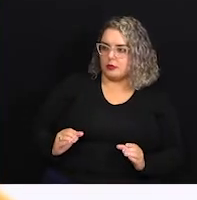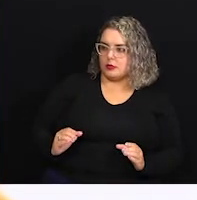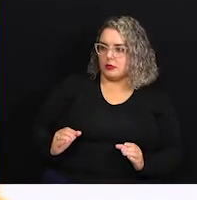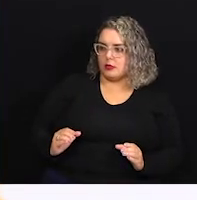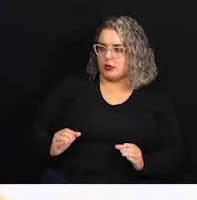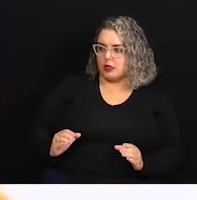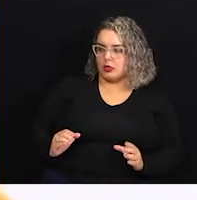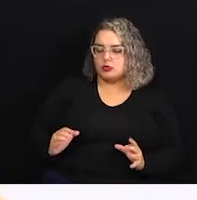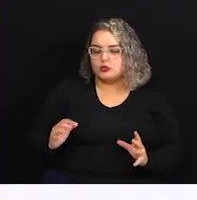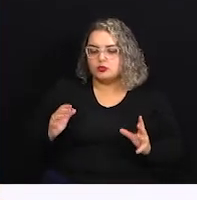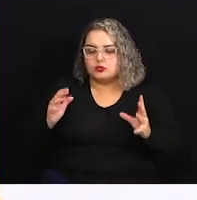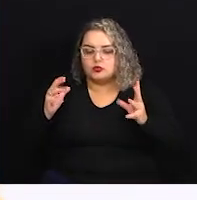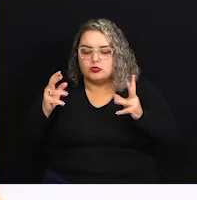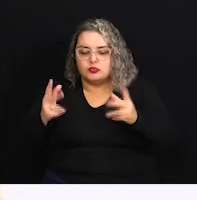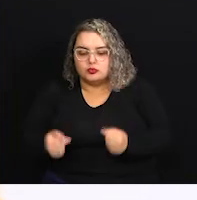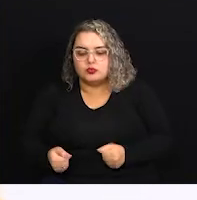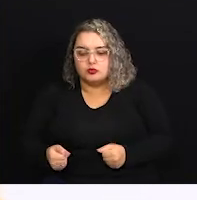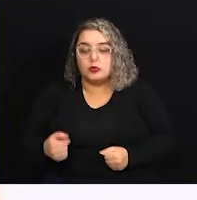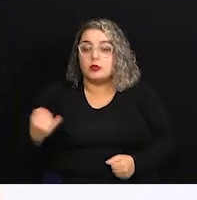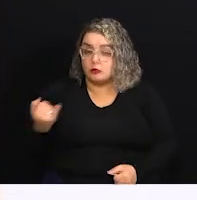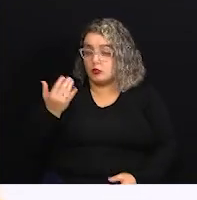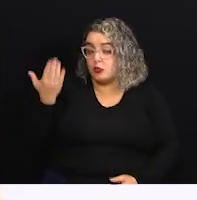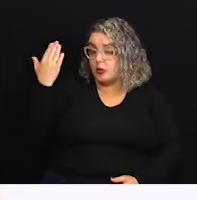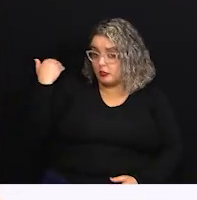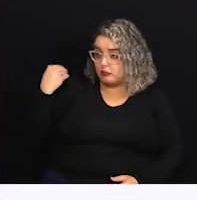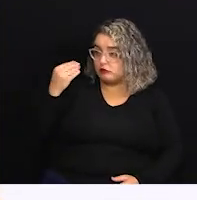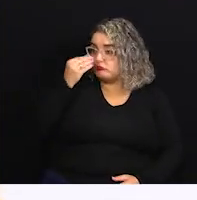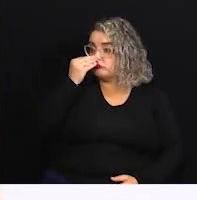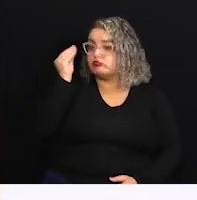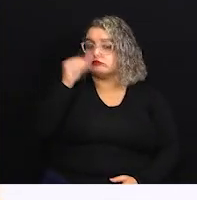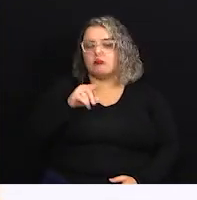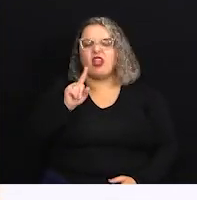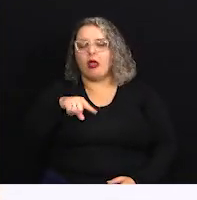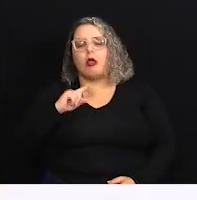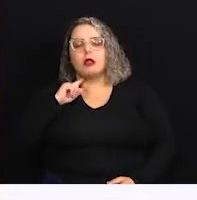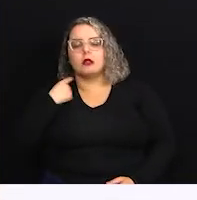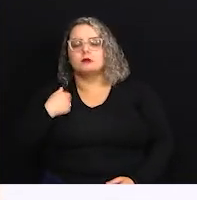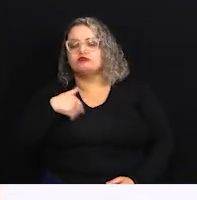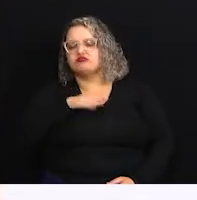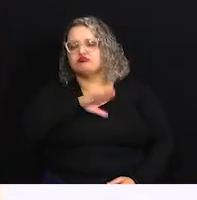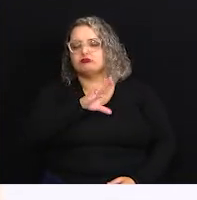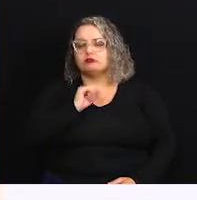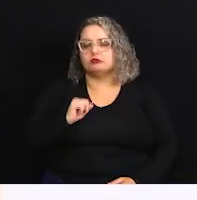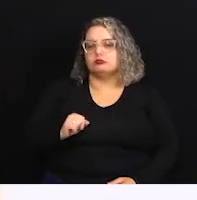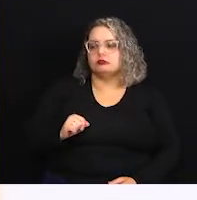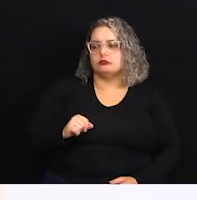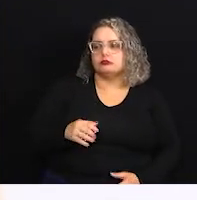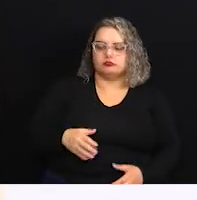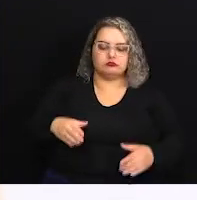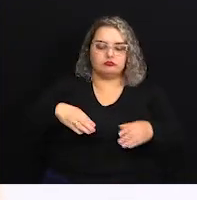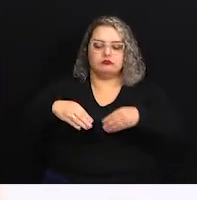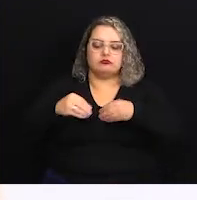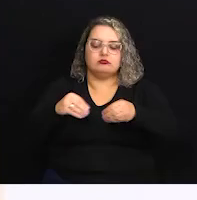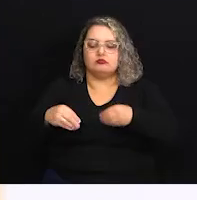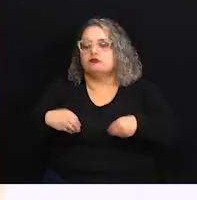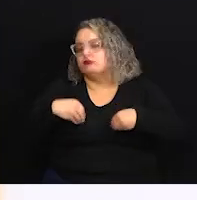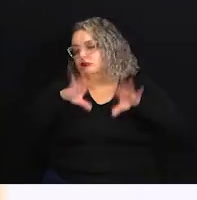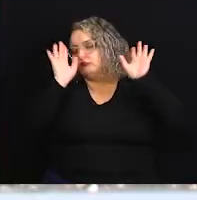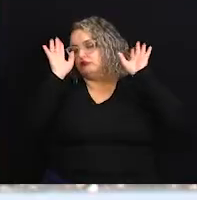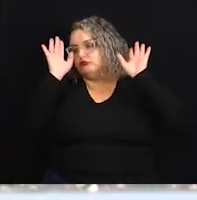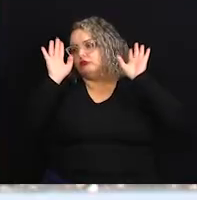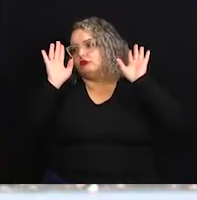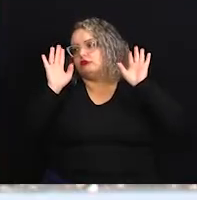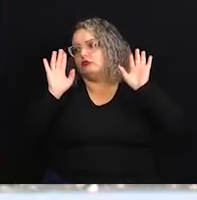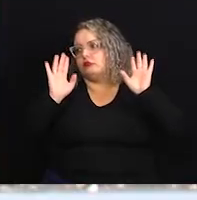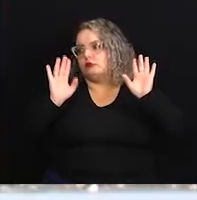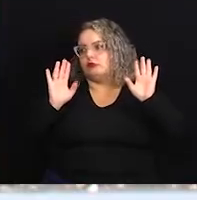comportamentos. Aquilo que era válido no passado, como você descartar, é lixo, joga num saco